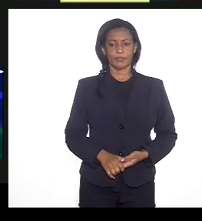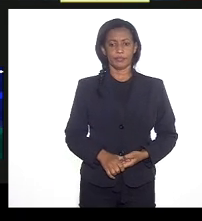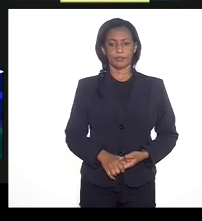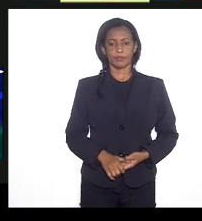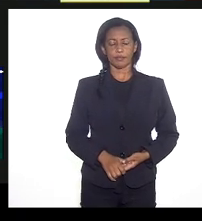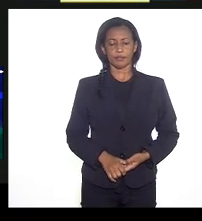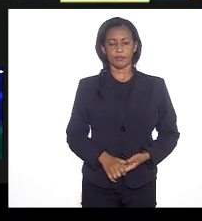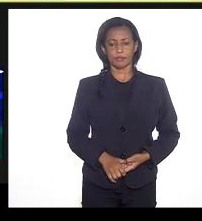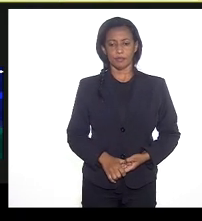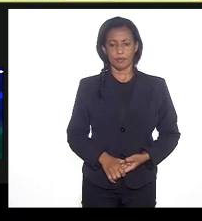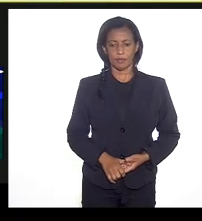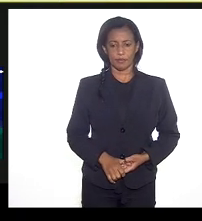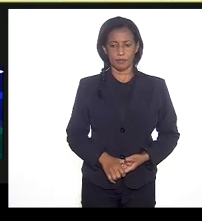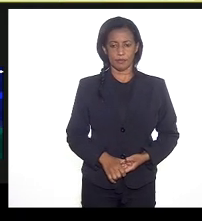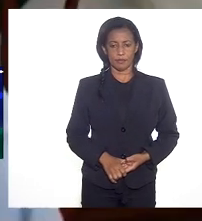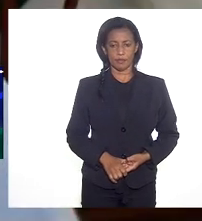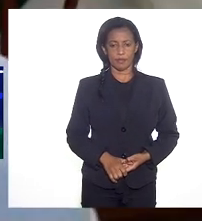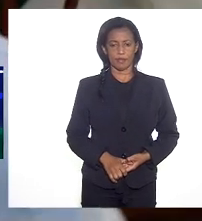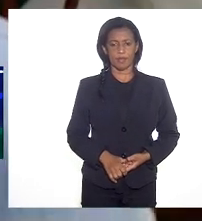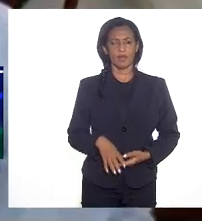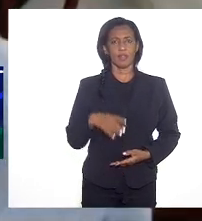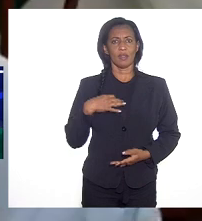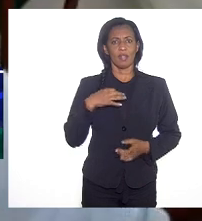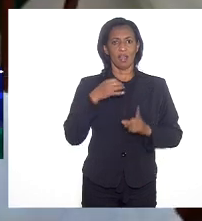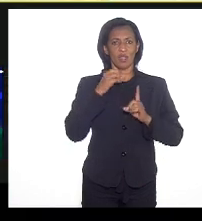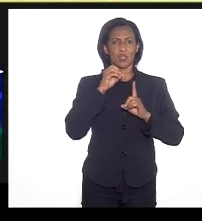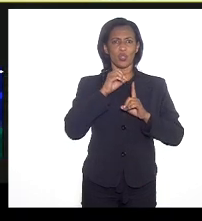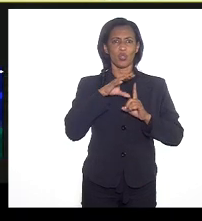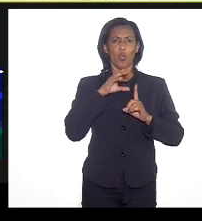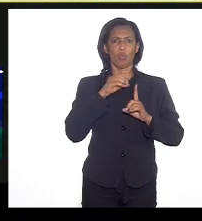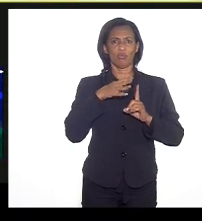Bom, vamos lá. Tem microfone aberto aí, presidente.